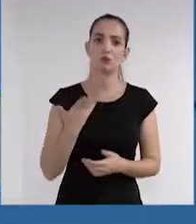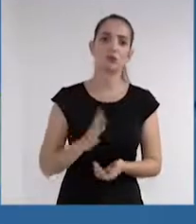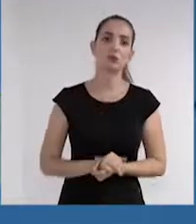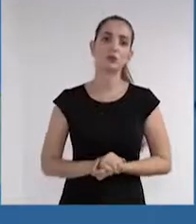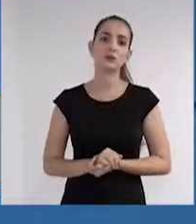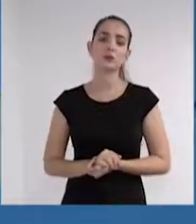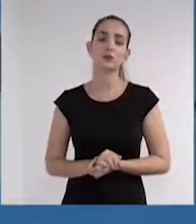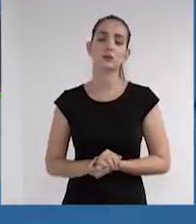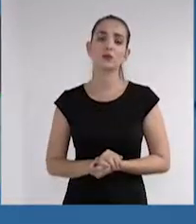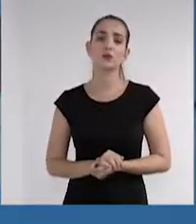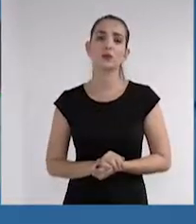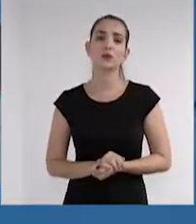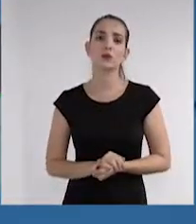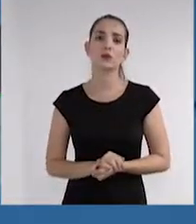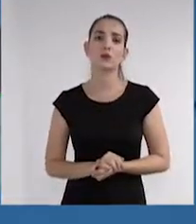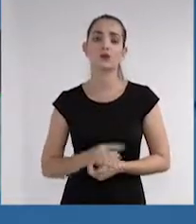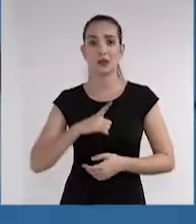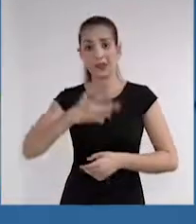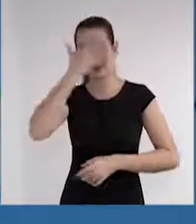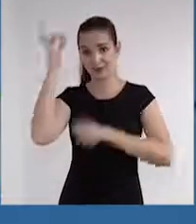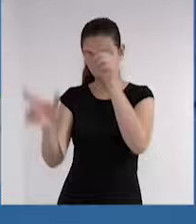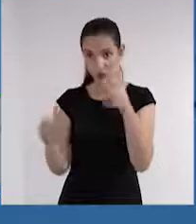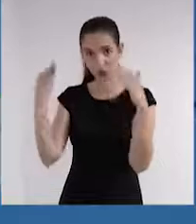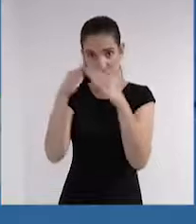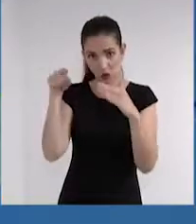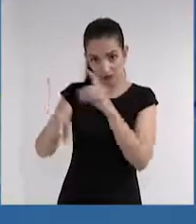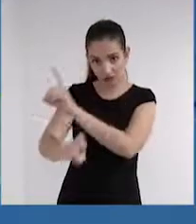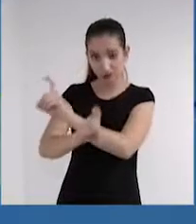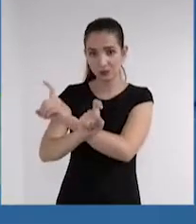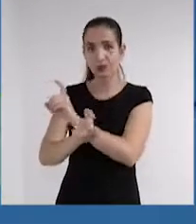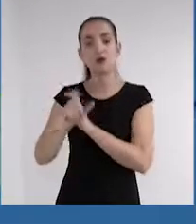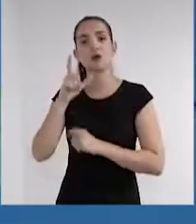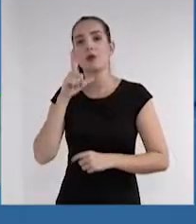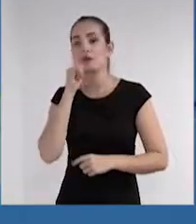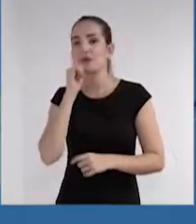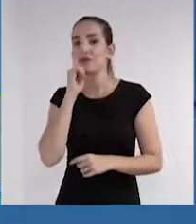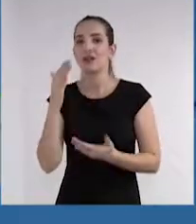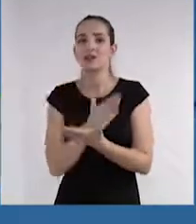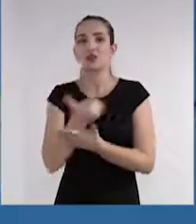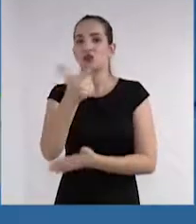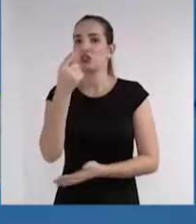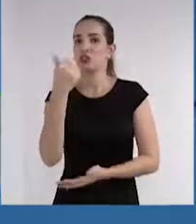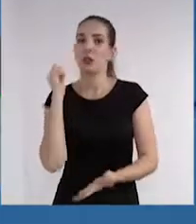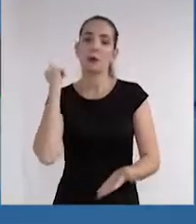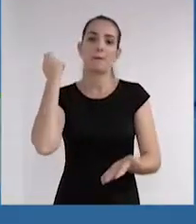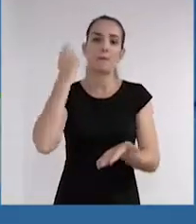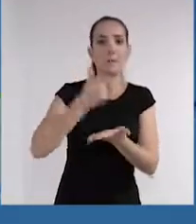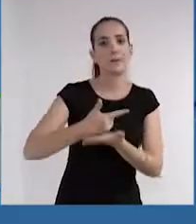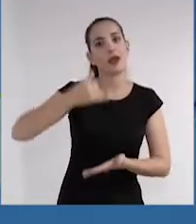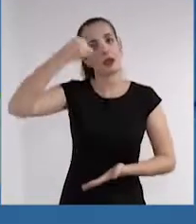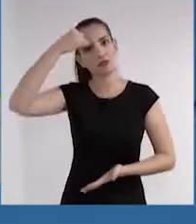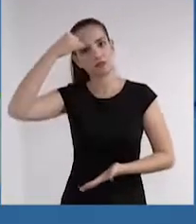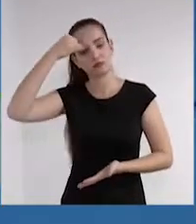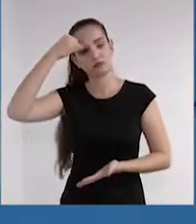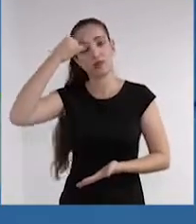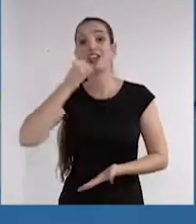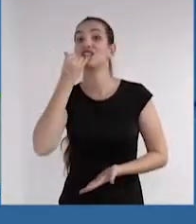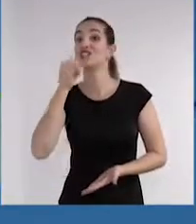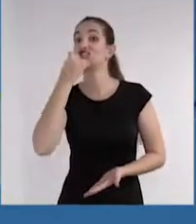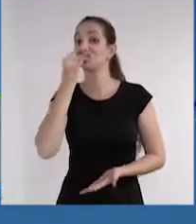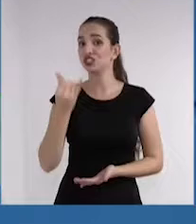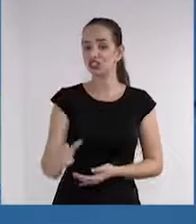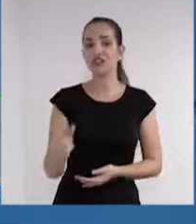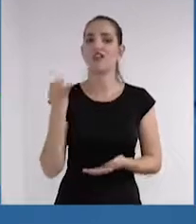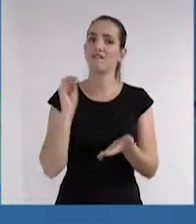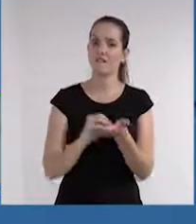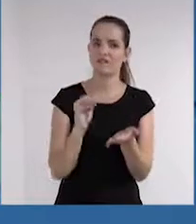Moraes, e os assentados individualmente não ter o dinheiro para pagar energia elétrica para fazer o pivô movimentar, então o